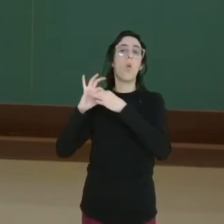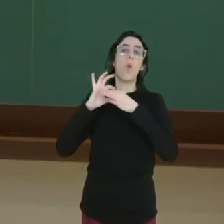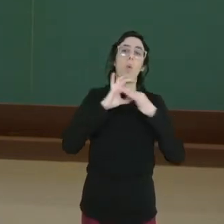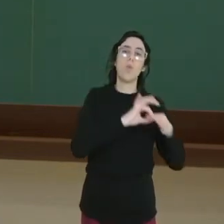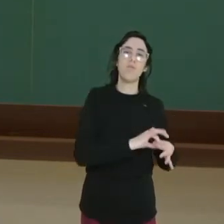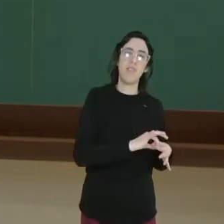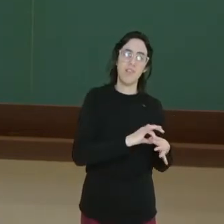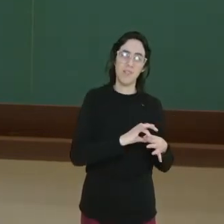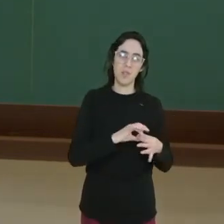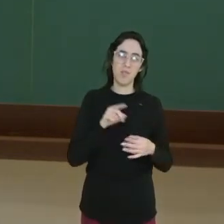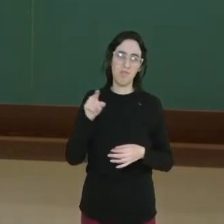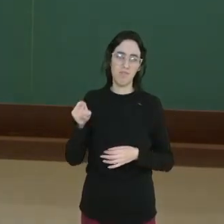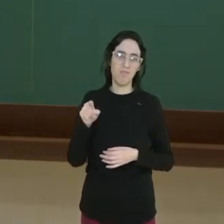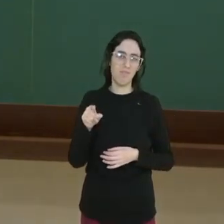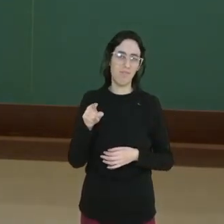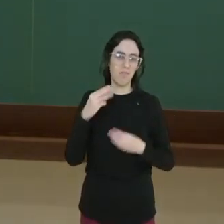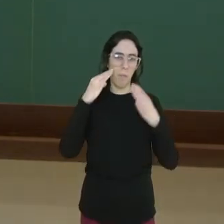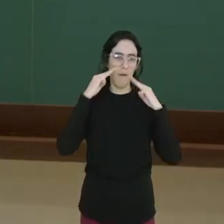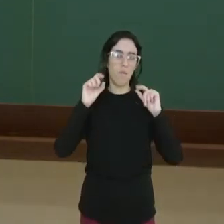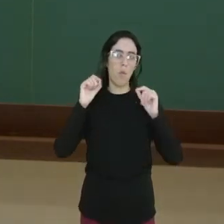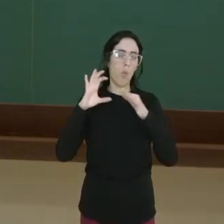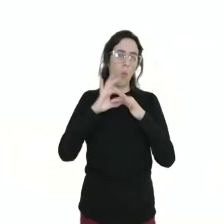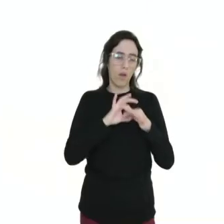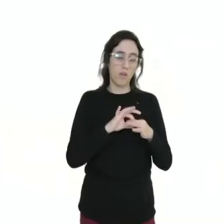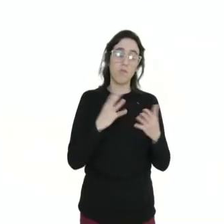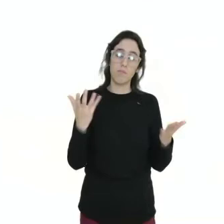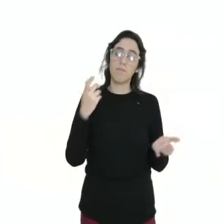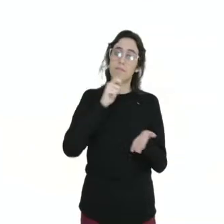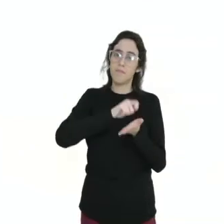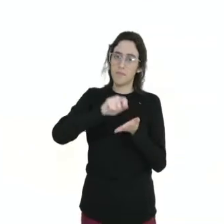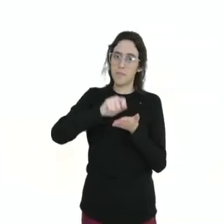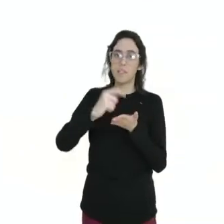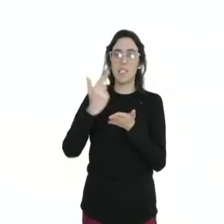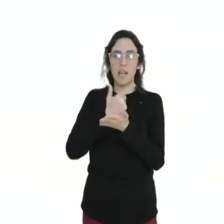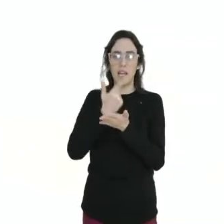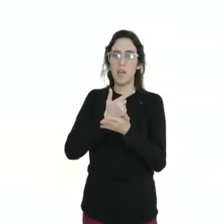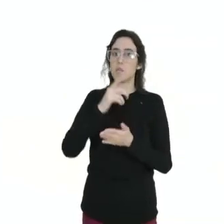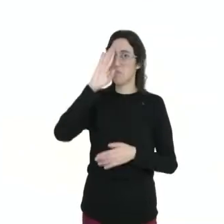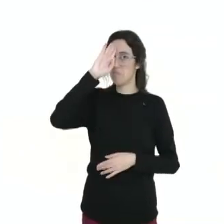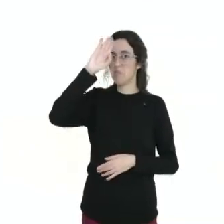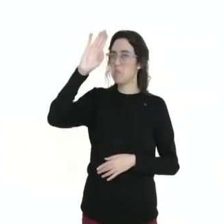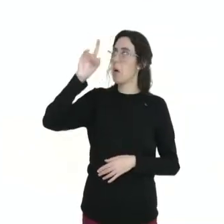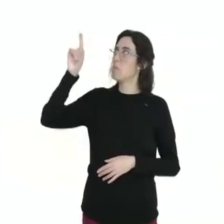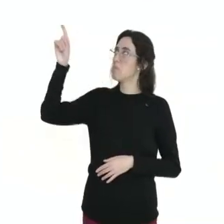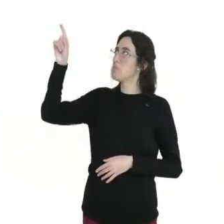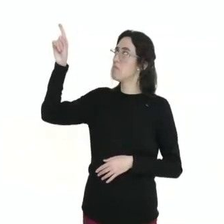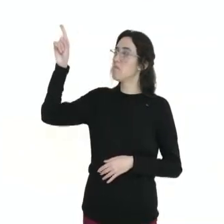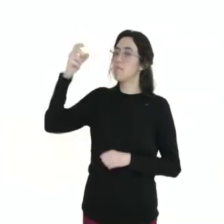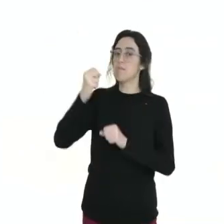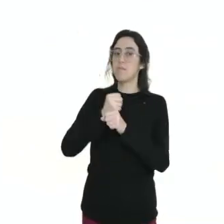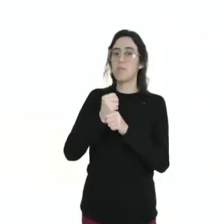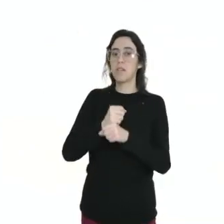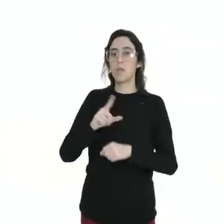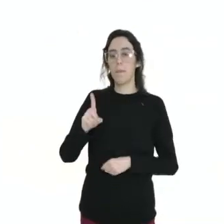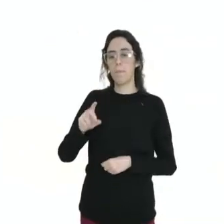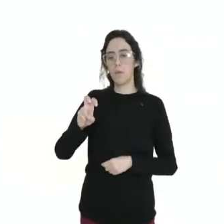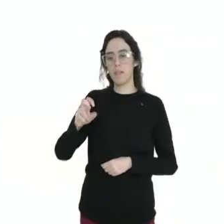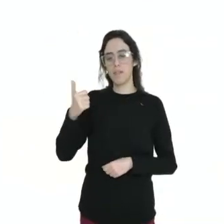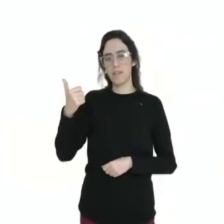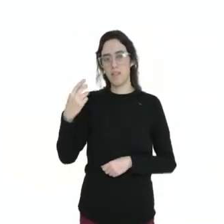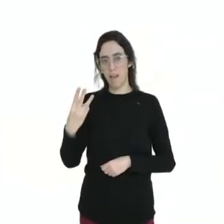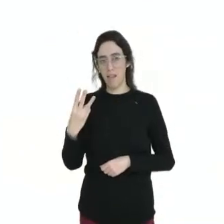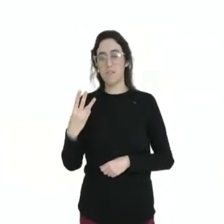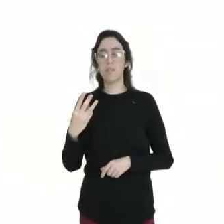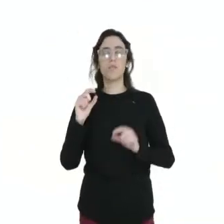ele está inscrito. Ele escreve O Príncipe, uma das suas principais obras, em 1513, e nesse